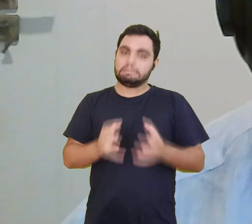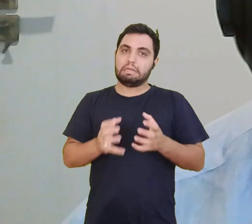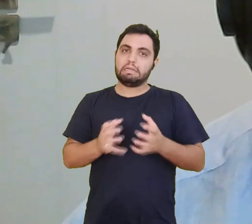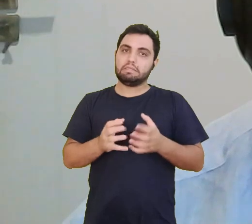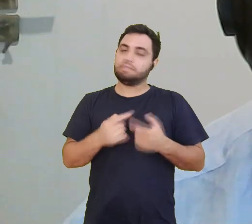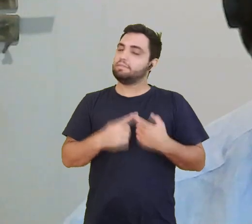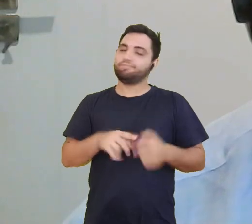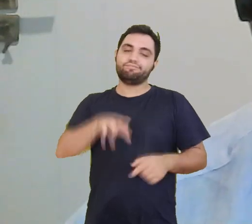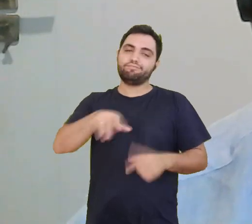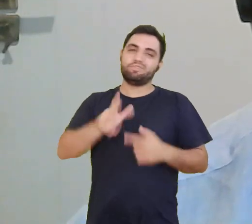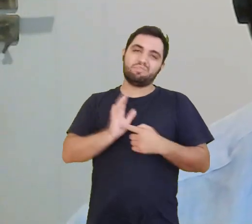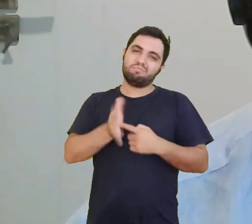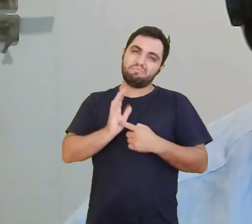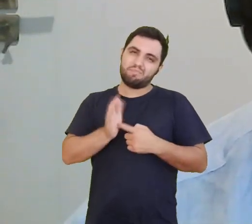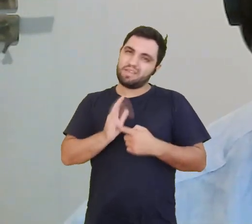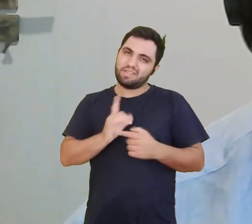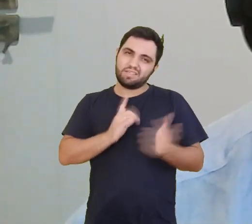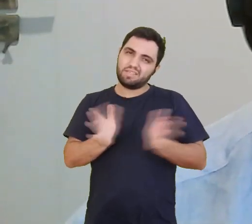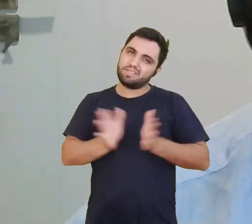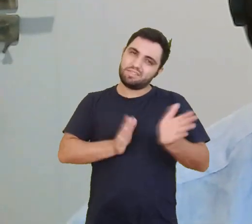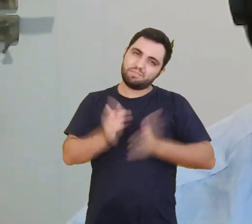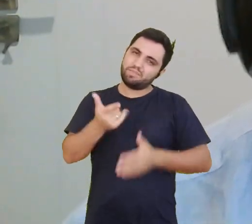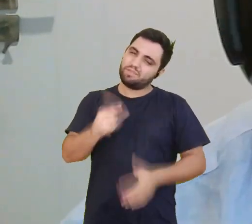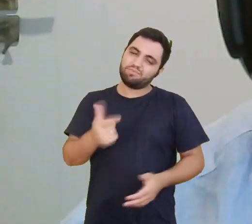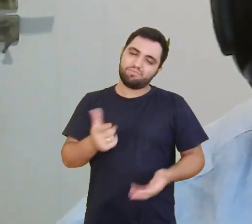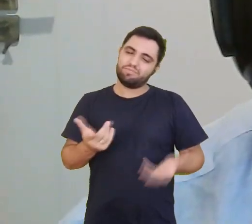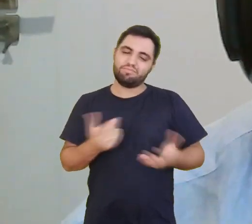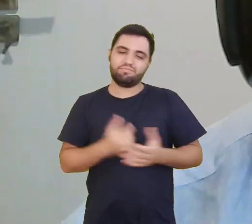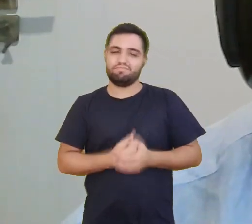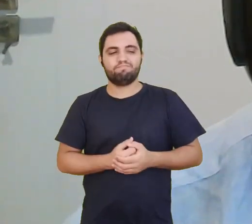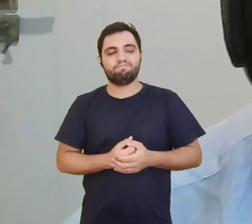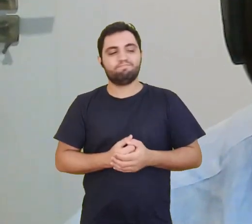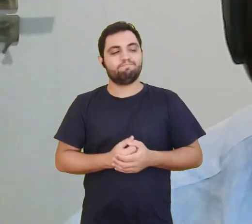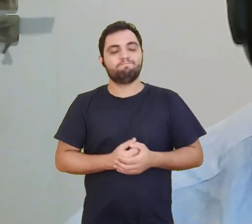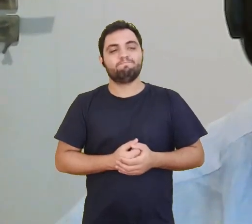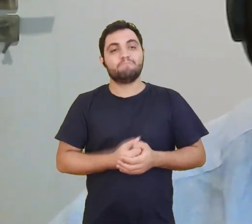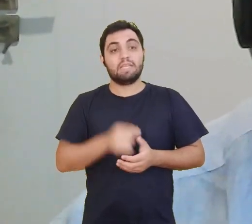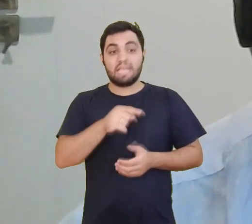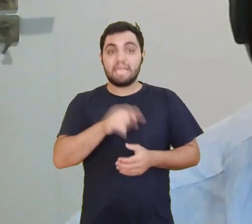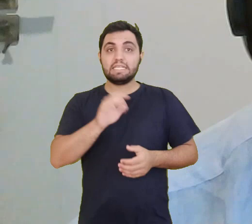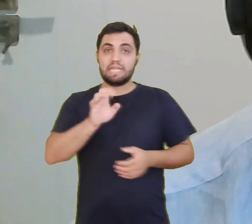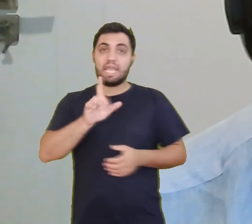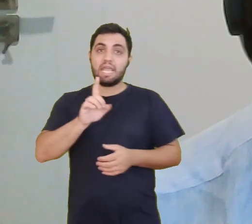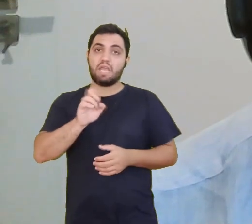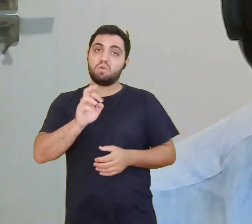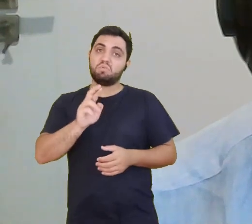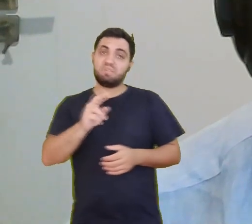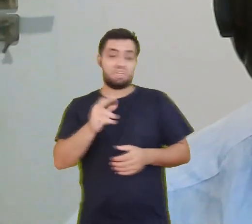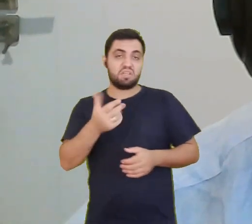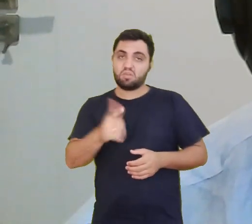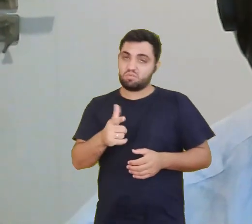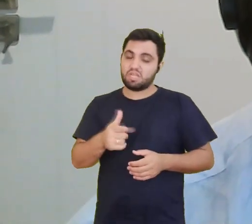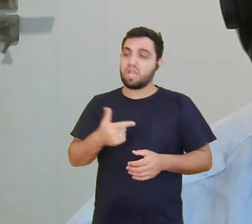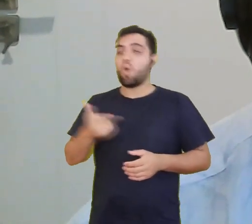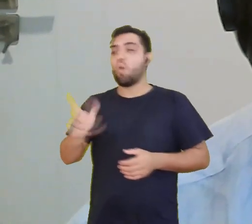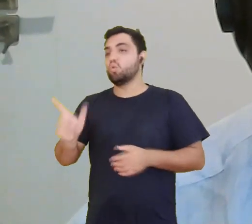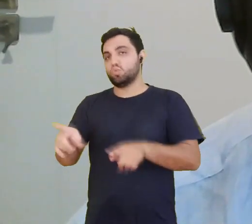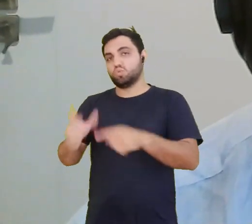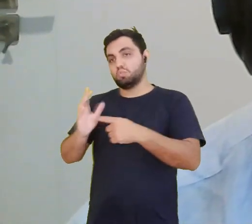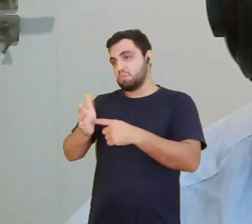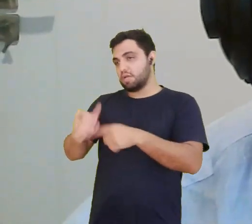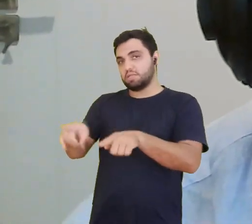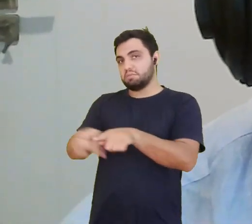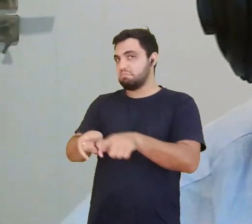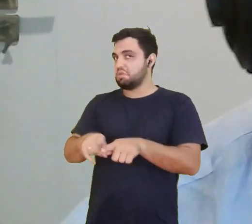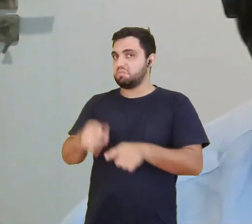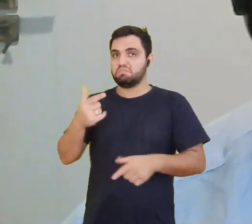é um equipamento que tenha grande acessibilidade. Pelo menos esse modelo que eu tenho e os outros que eu conheço. Não conheço nenhum que tenha grande